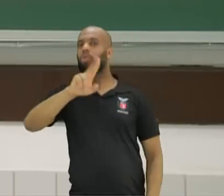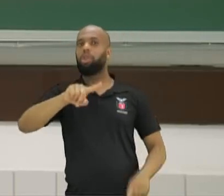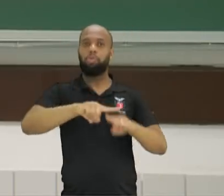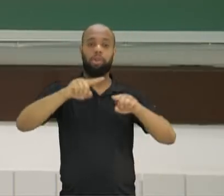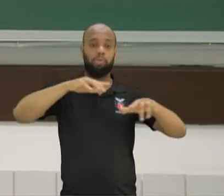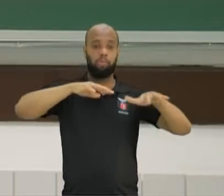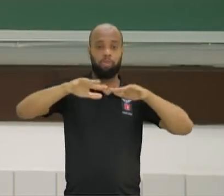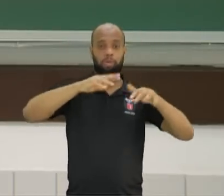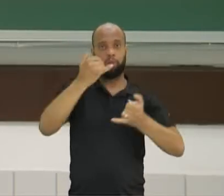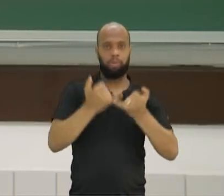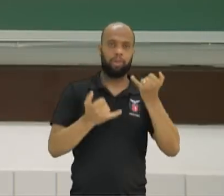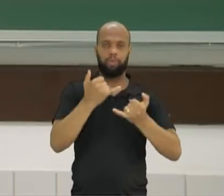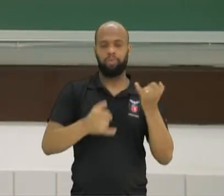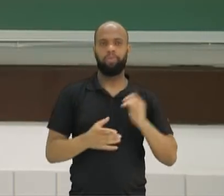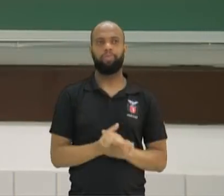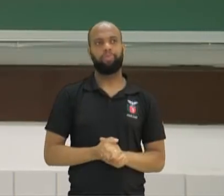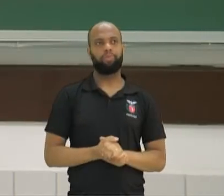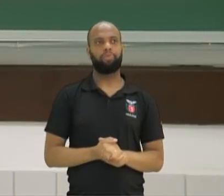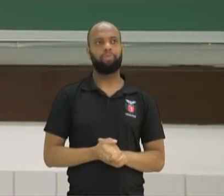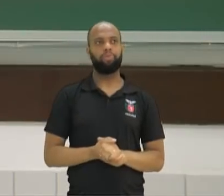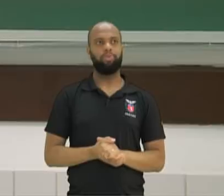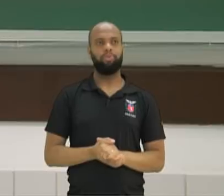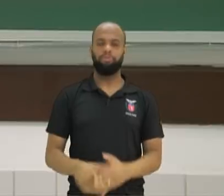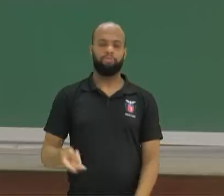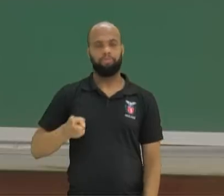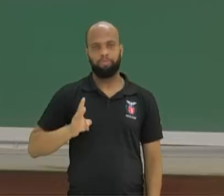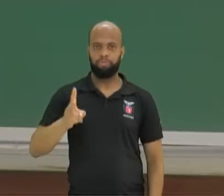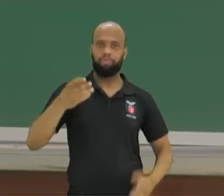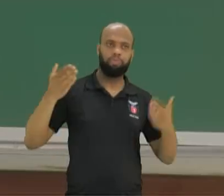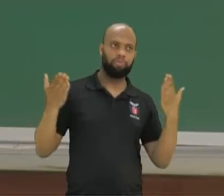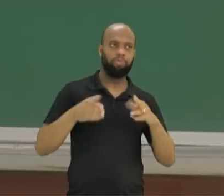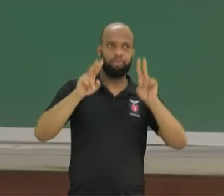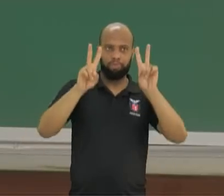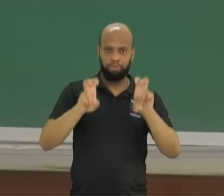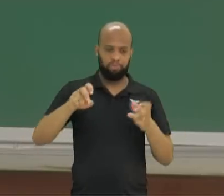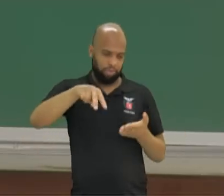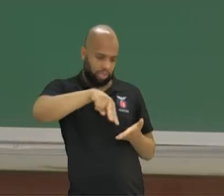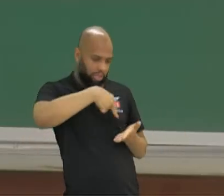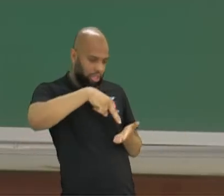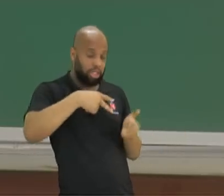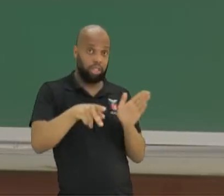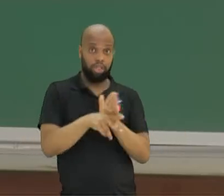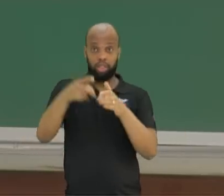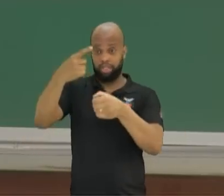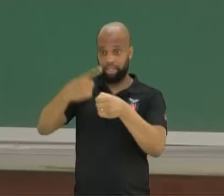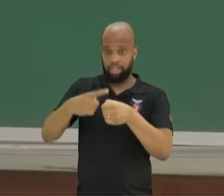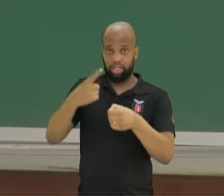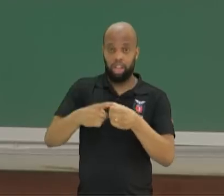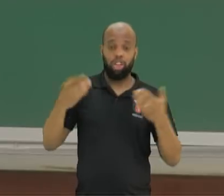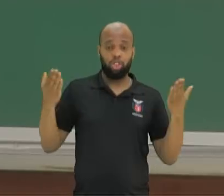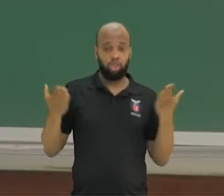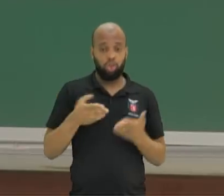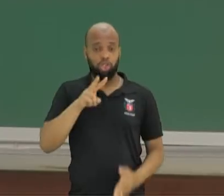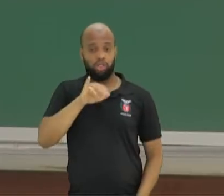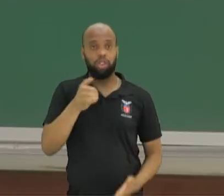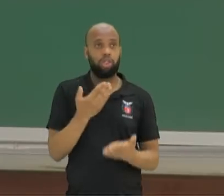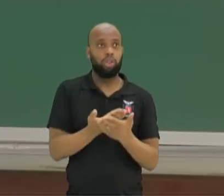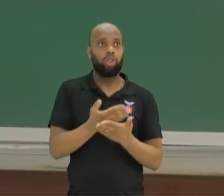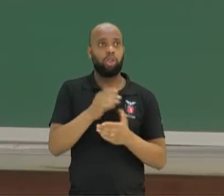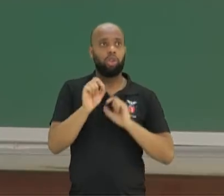bem parecidos. Continuando nesse tema de danças urbanas, hoje a gente vai tratar